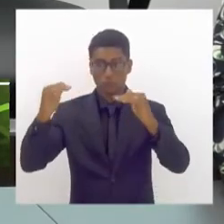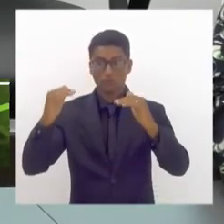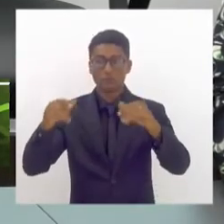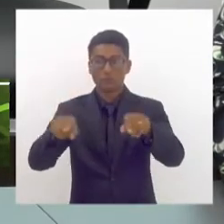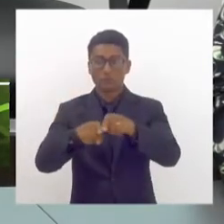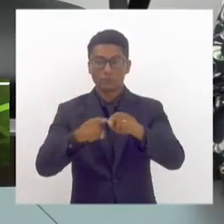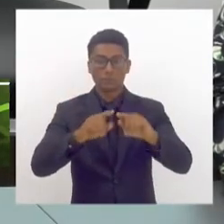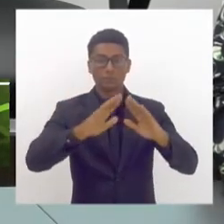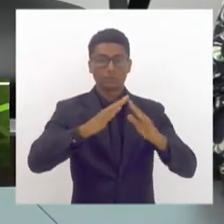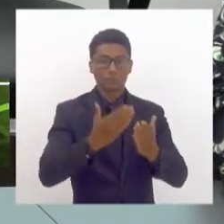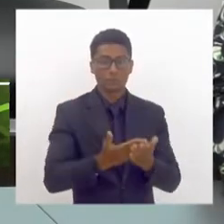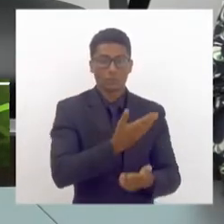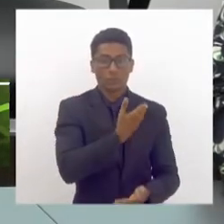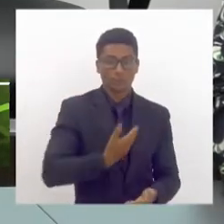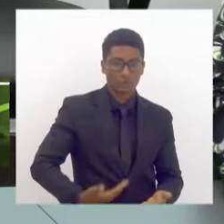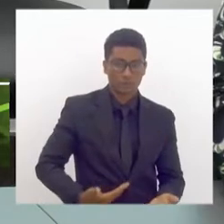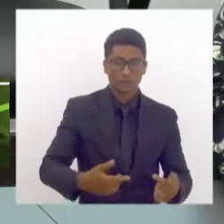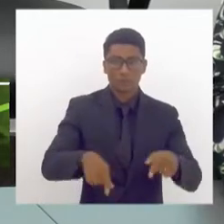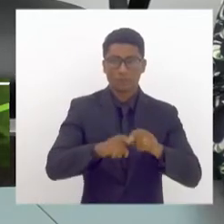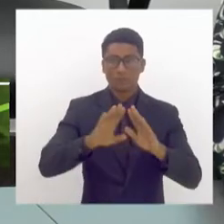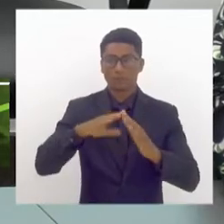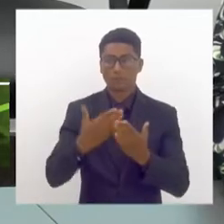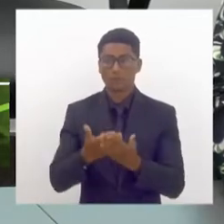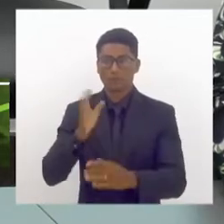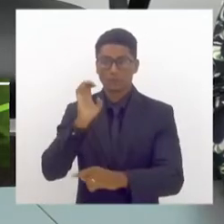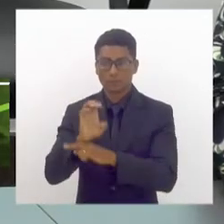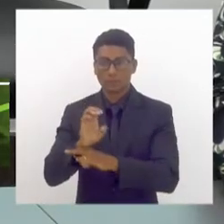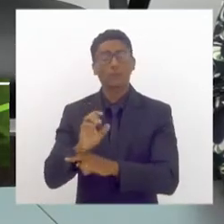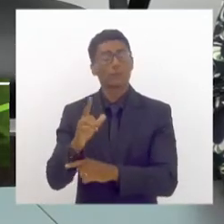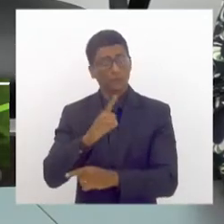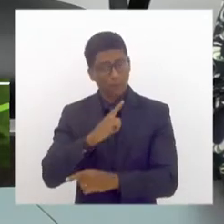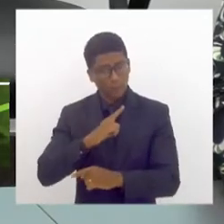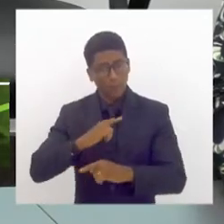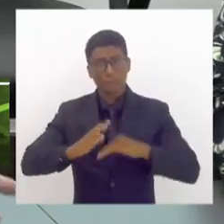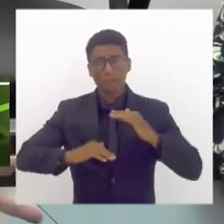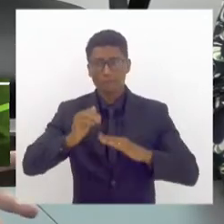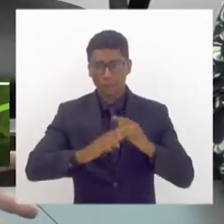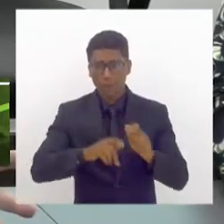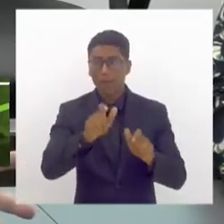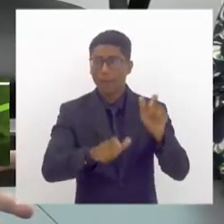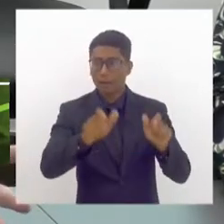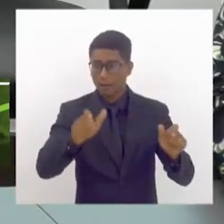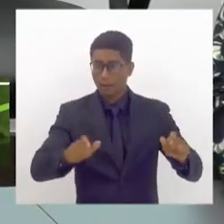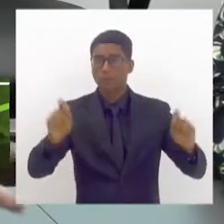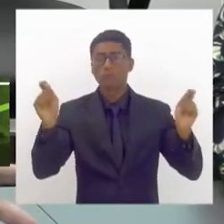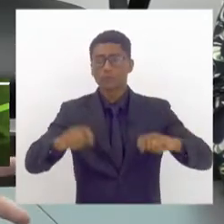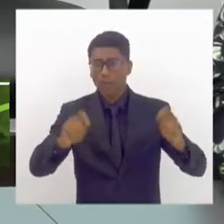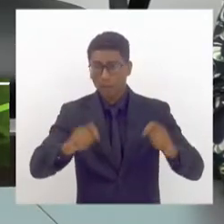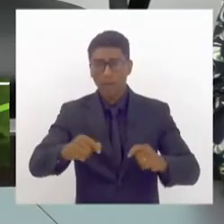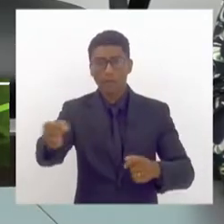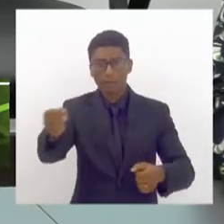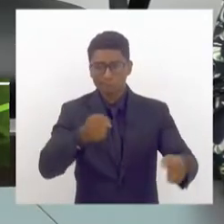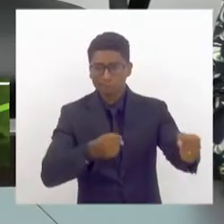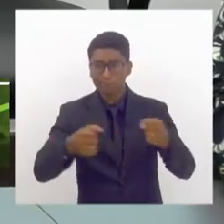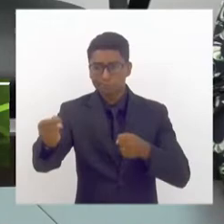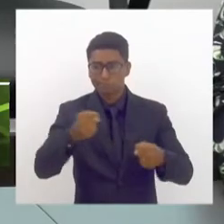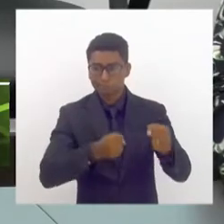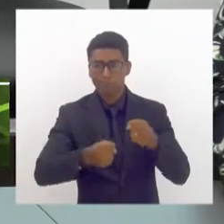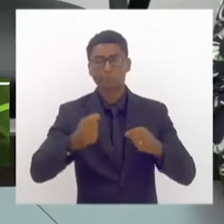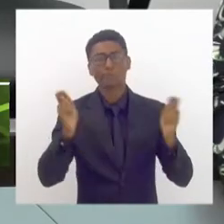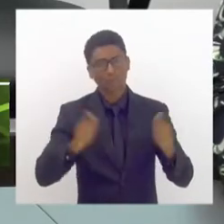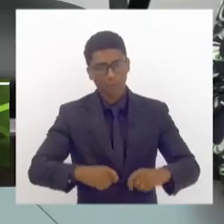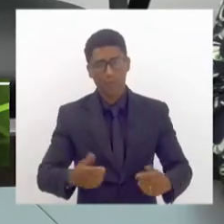unidades escolares públicas estaduais, tem profissionais e capilaridade para servir disso, para fazer esse